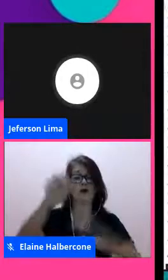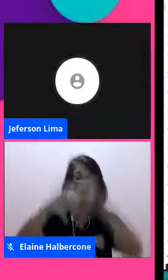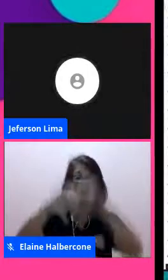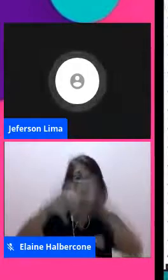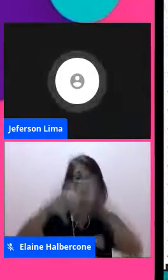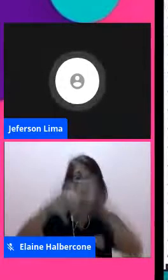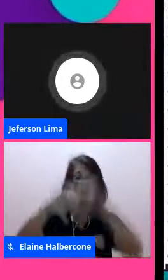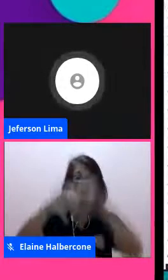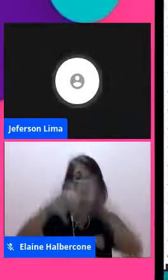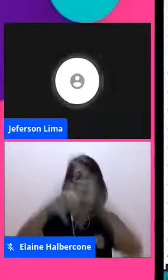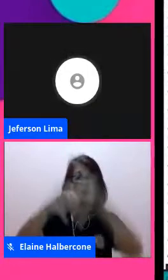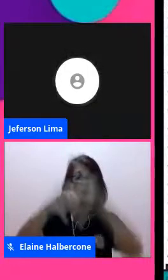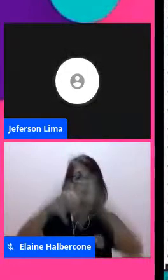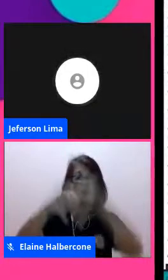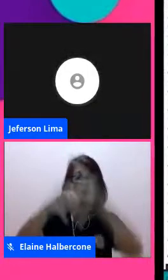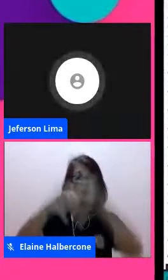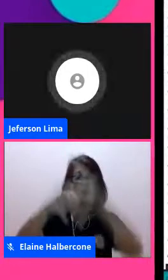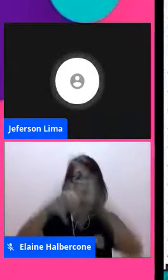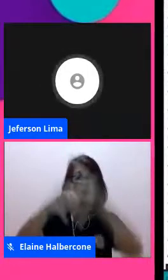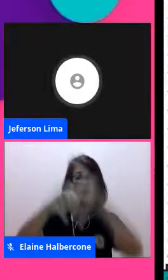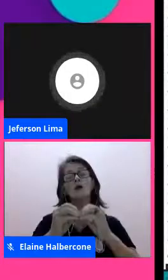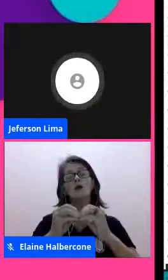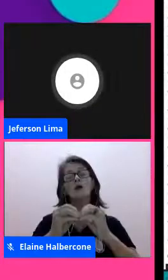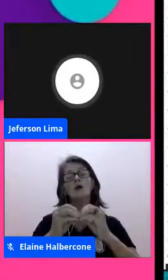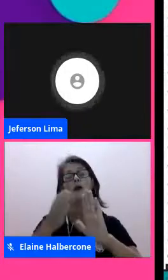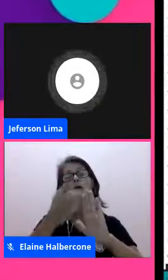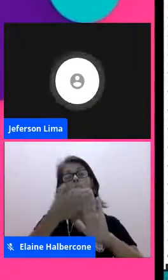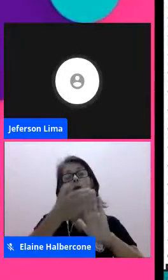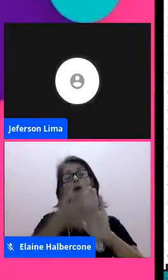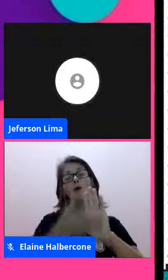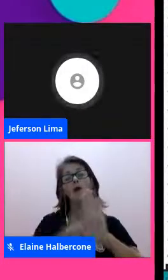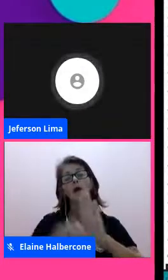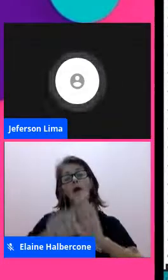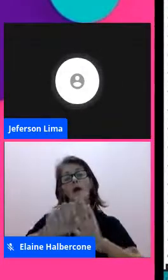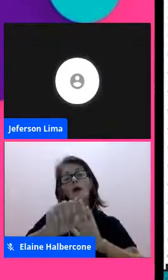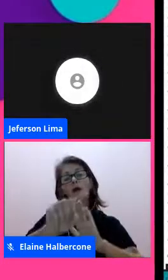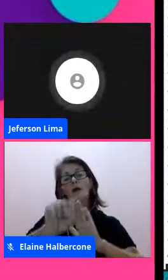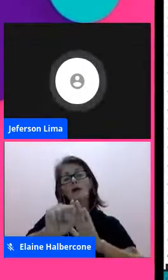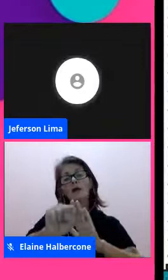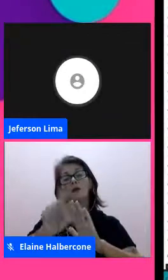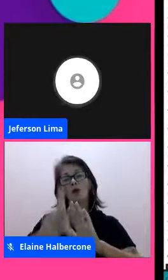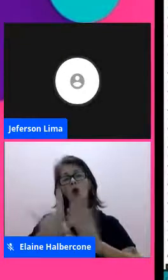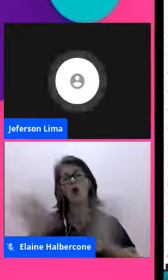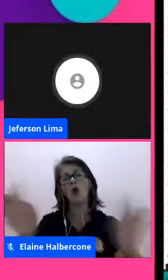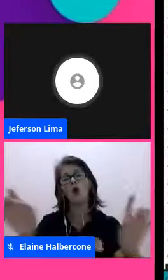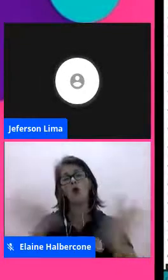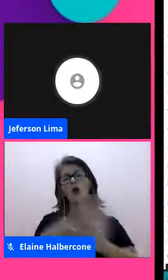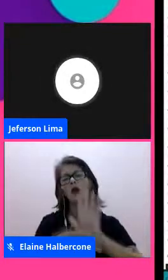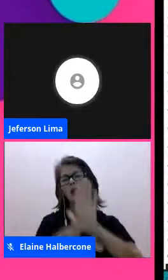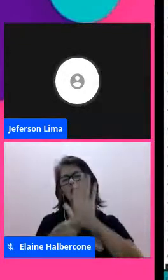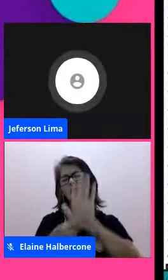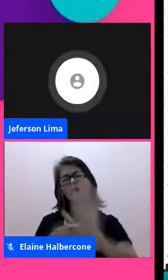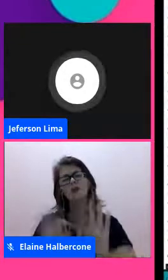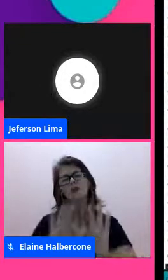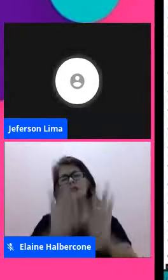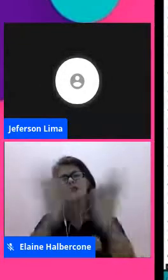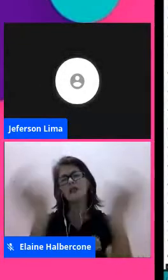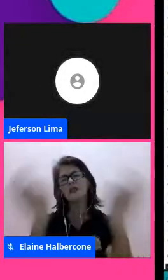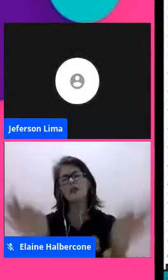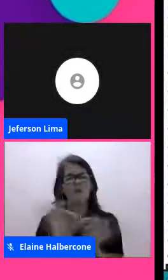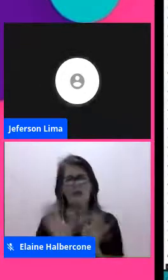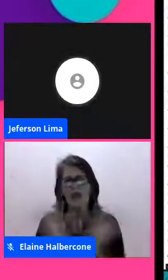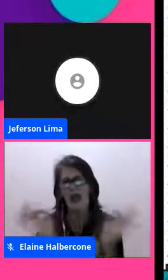Arduino para programar ESP. Primeiro ponto da nossa apresentação, concluído. Super simples, aí basicamente eu não fiz quase nada,